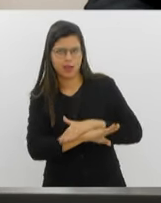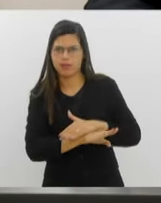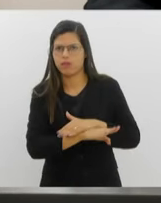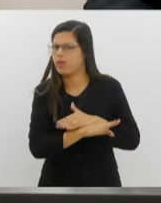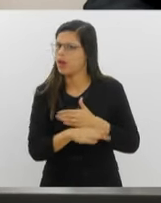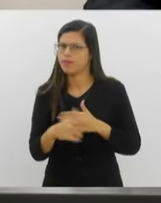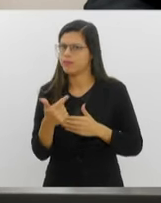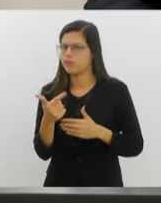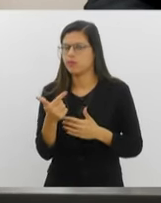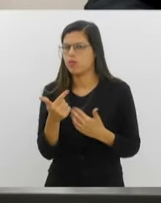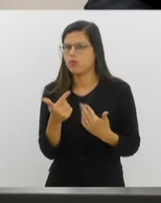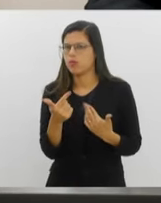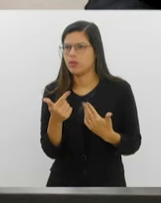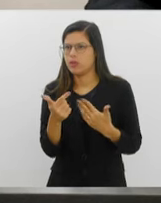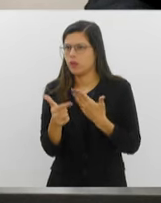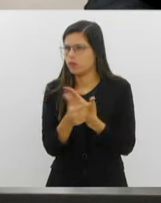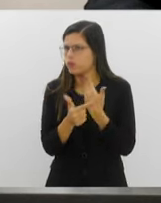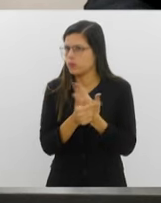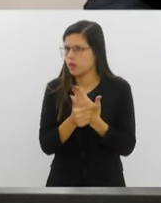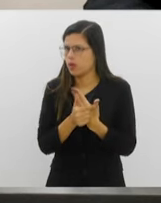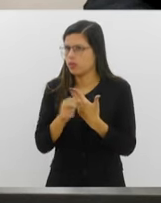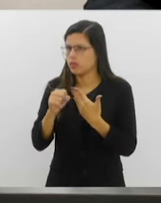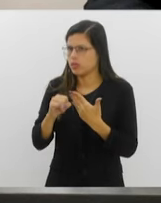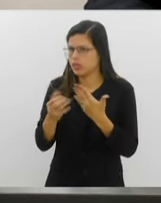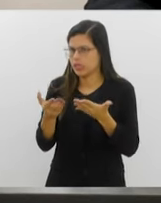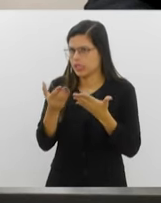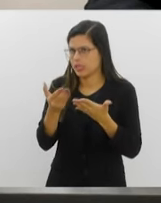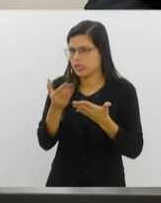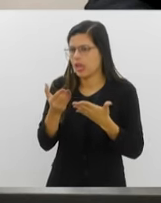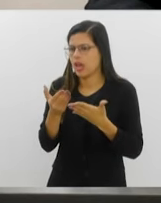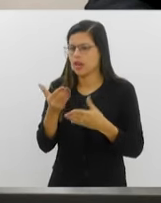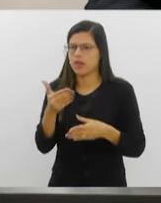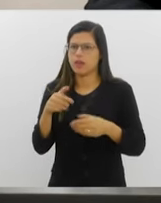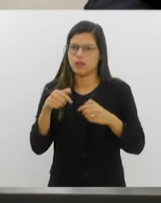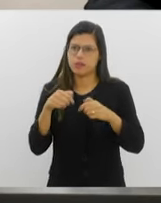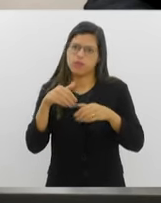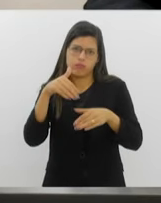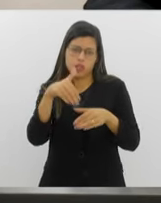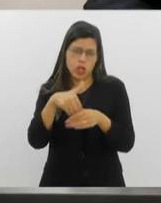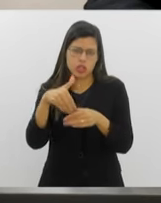isso. Se quiserem ter competência, se candidatem e se elejam a deputado.